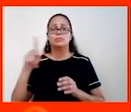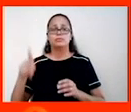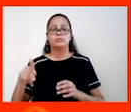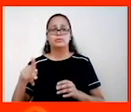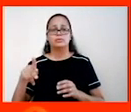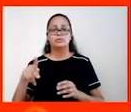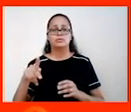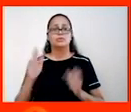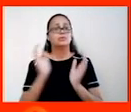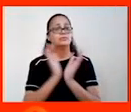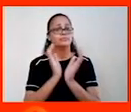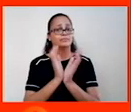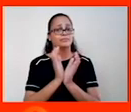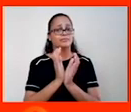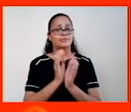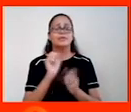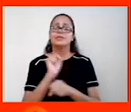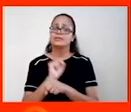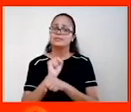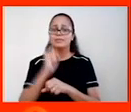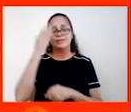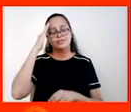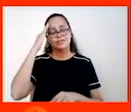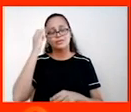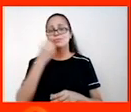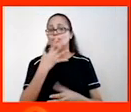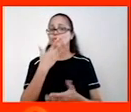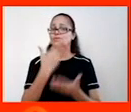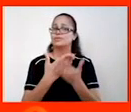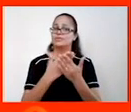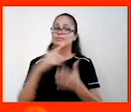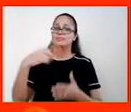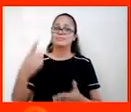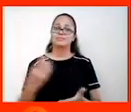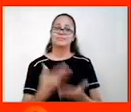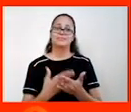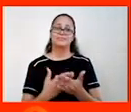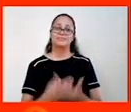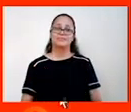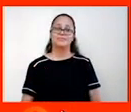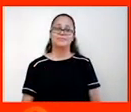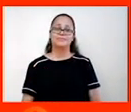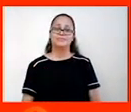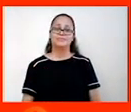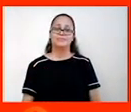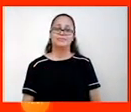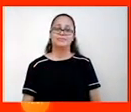da turma de vocês. Espero que tenham compreendido. Bons estudos e até a próxima aula.